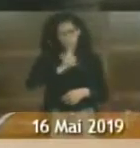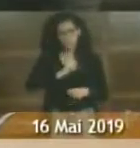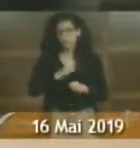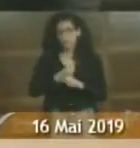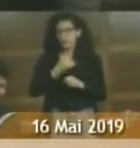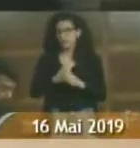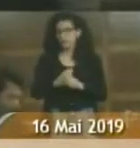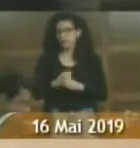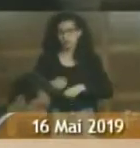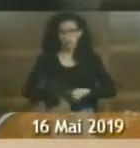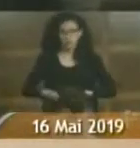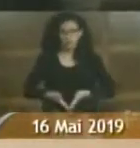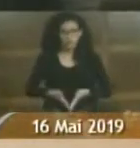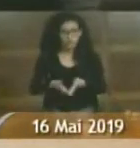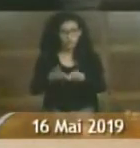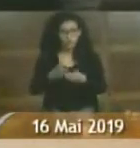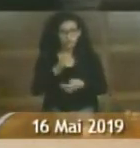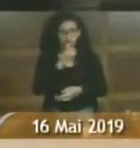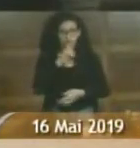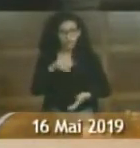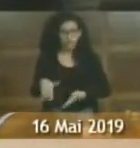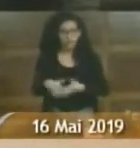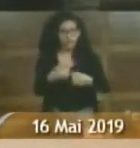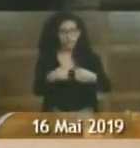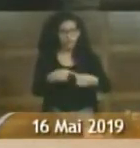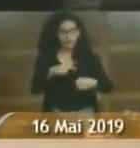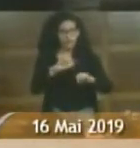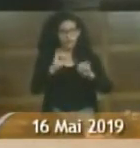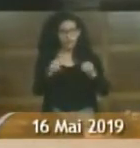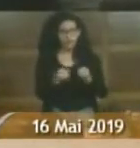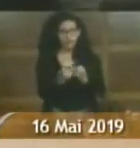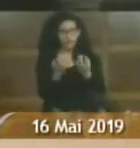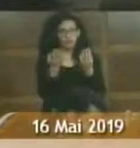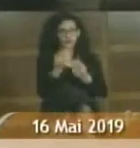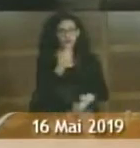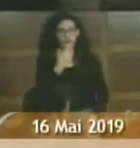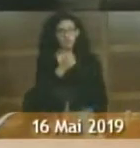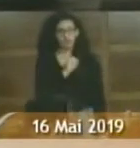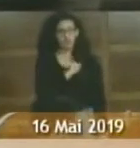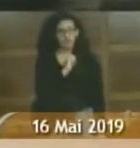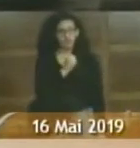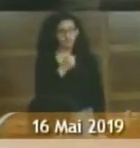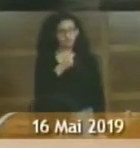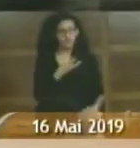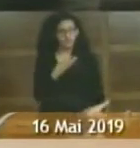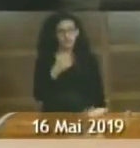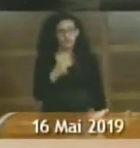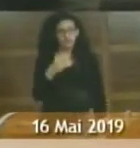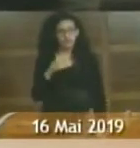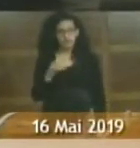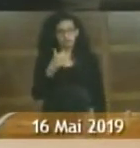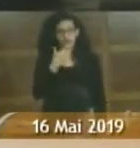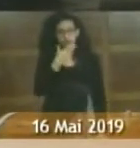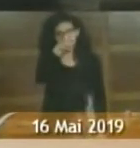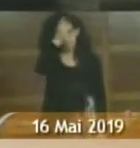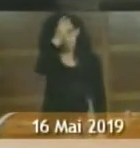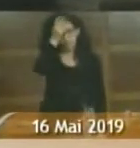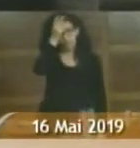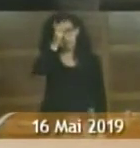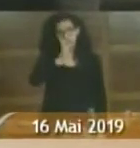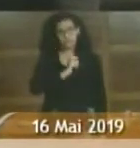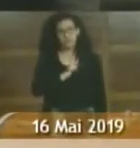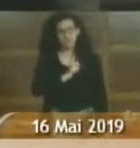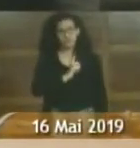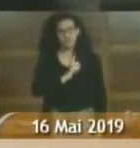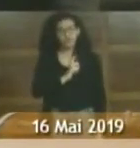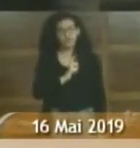com manilhas na rua Maria da Glória Furtado, bairro Jacuacanga. E indicação número 1359, indicando ao prefeito municipal a reforma